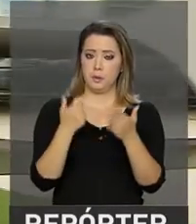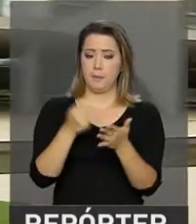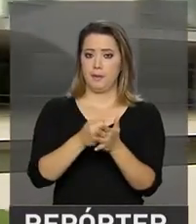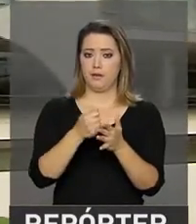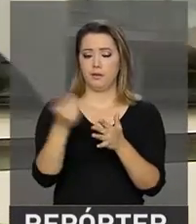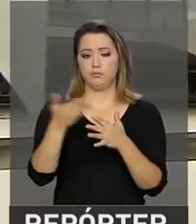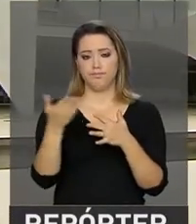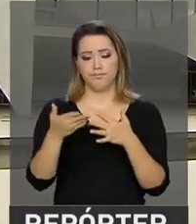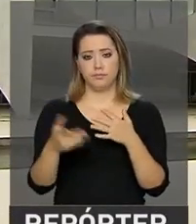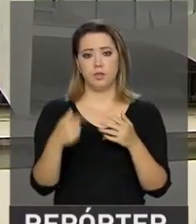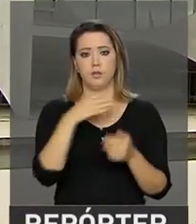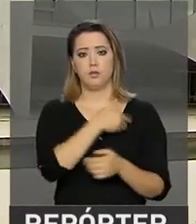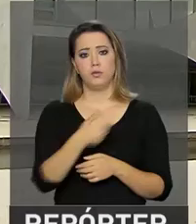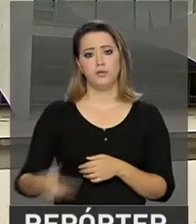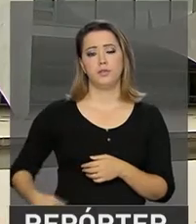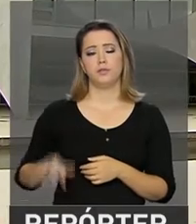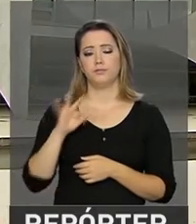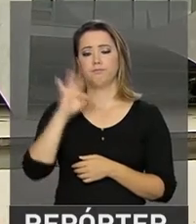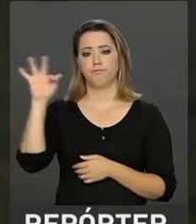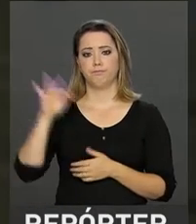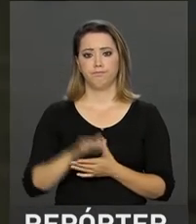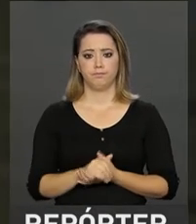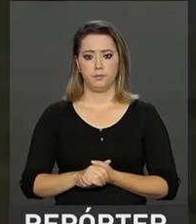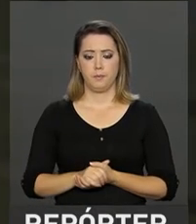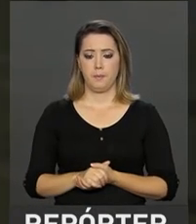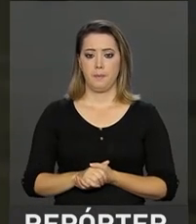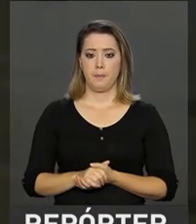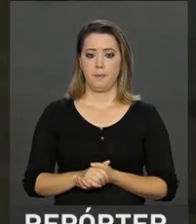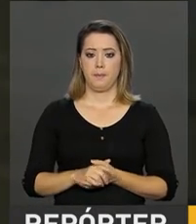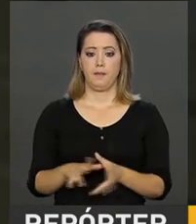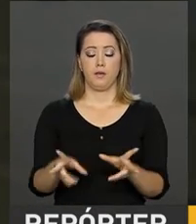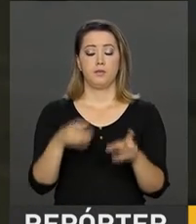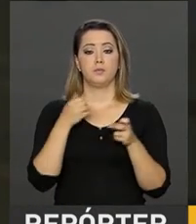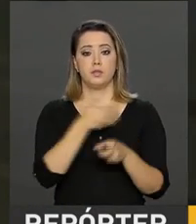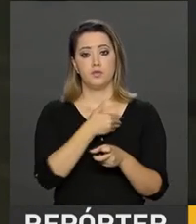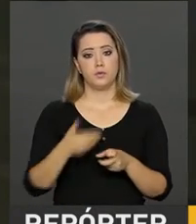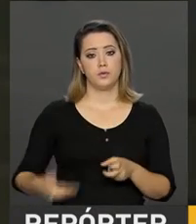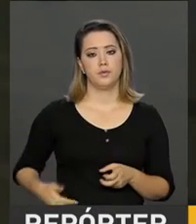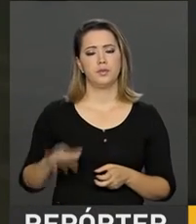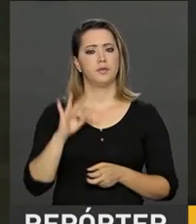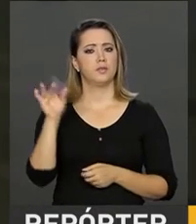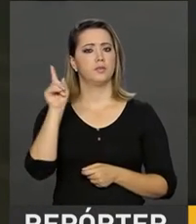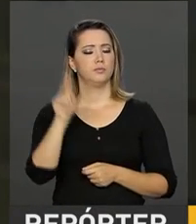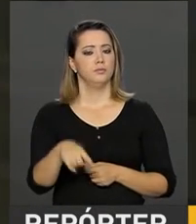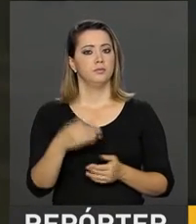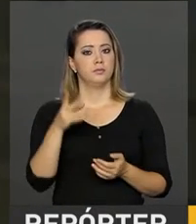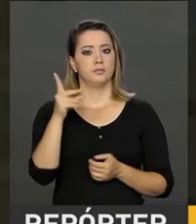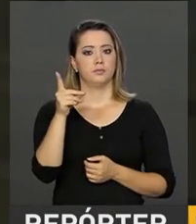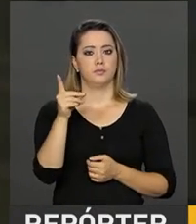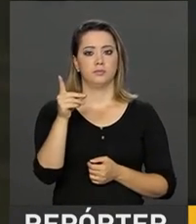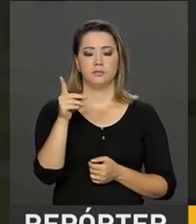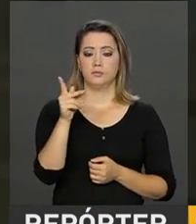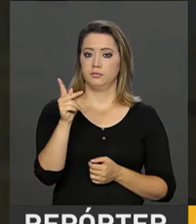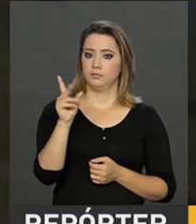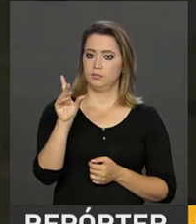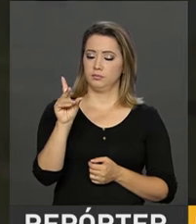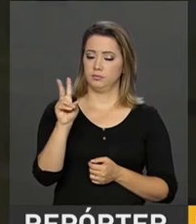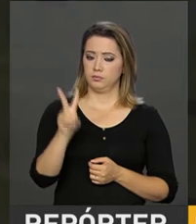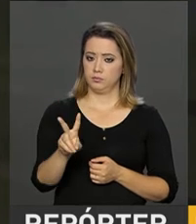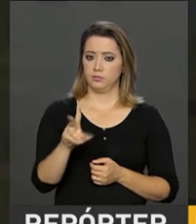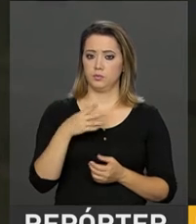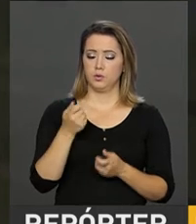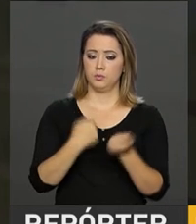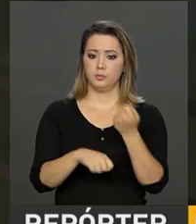pagas pelo governo em parcelas a expectativa do governo é que o programa de desligamento voluntário gere uma economia